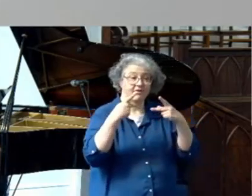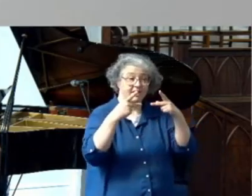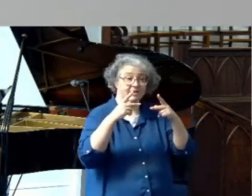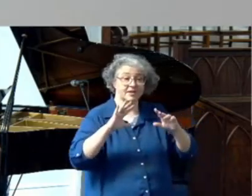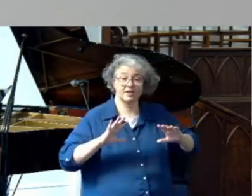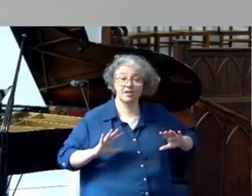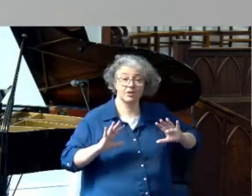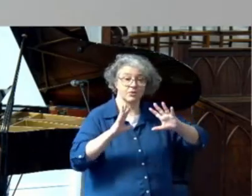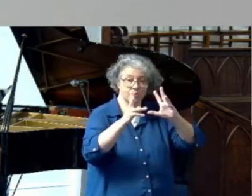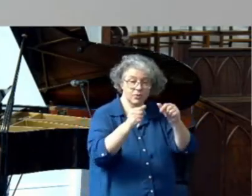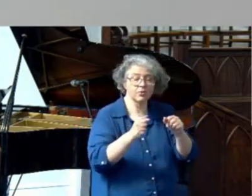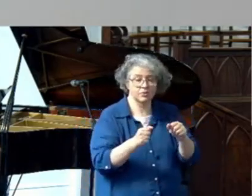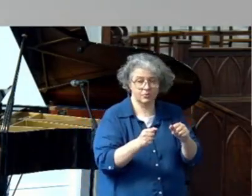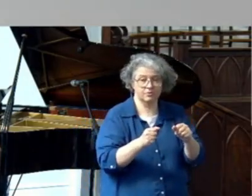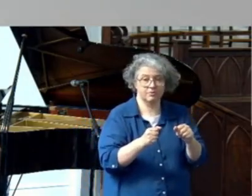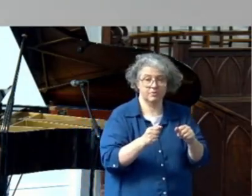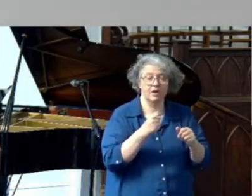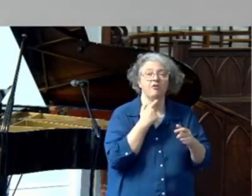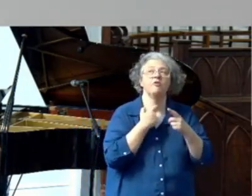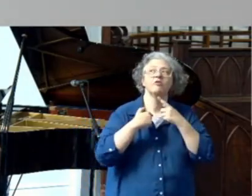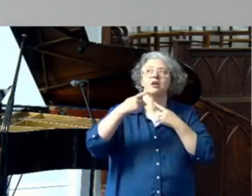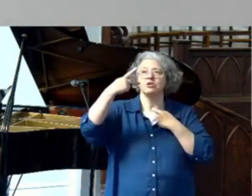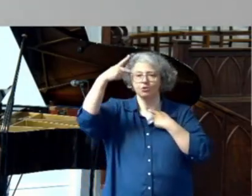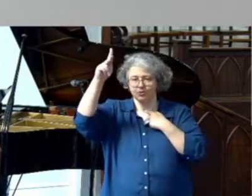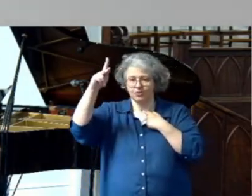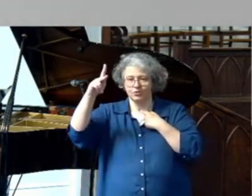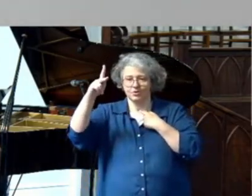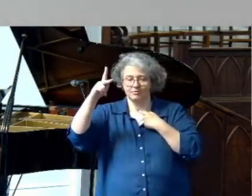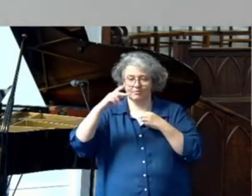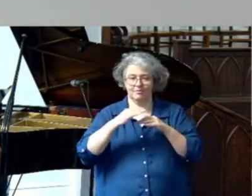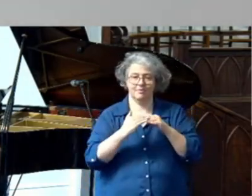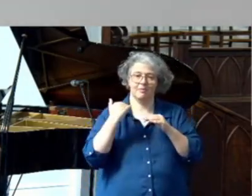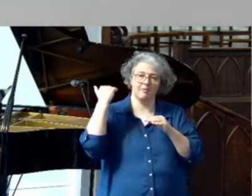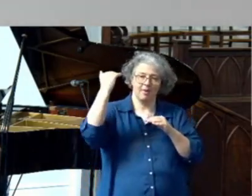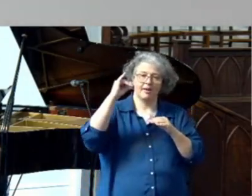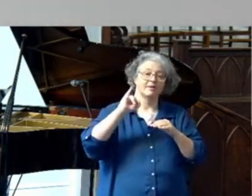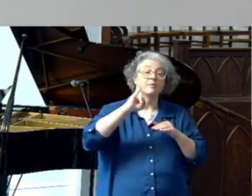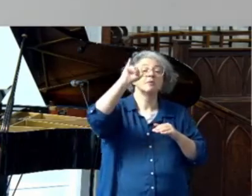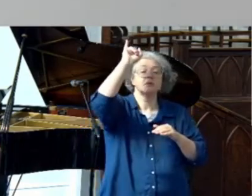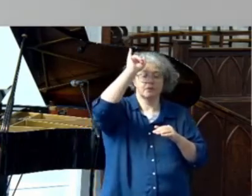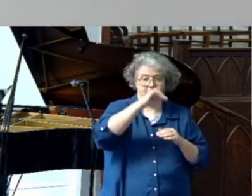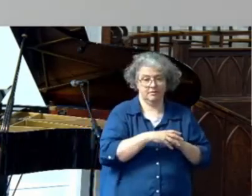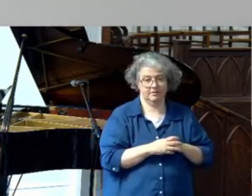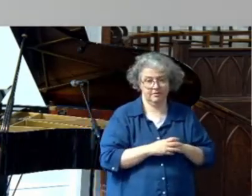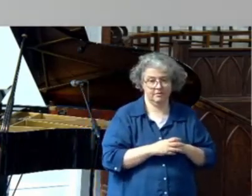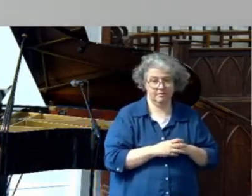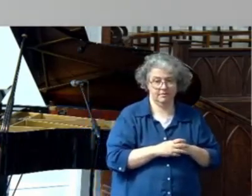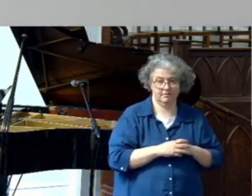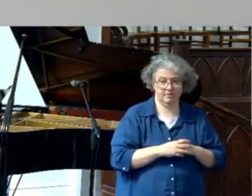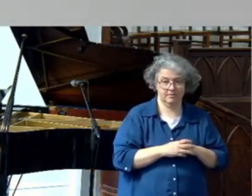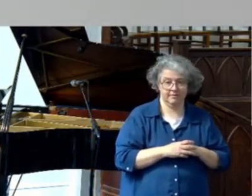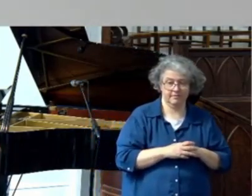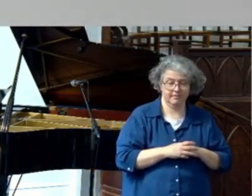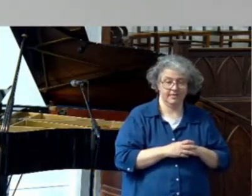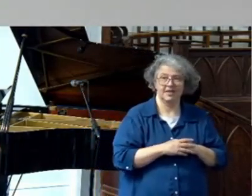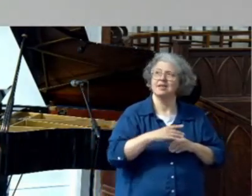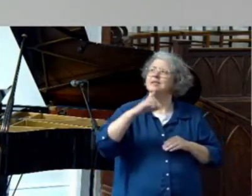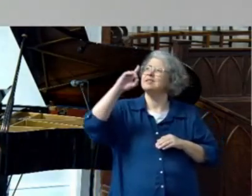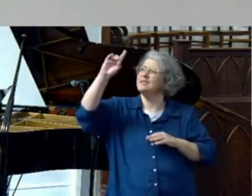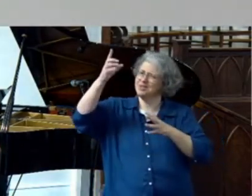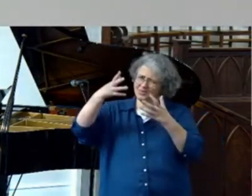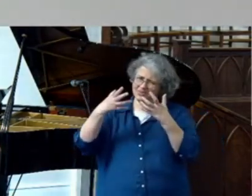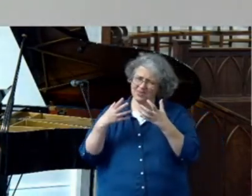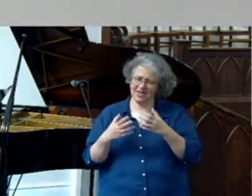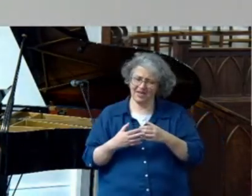nossa vida, se o Senhor quiser. Veja como ele volta àquela ideia inicial. Em vez disso, deveriam dizer, se Deus quiser, não